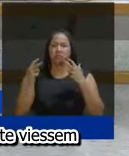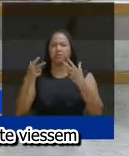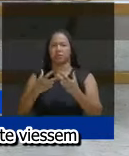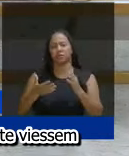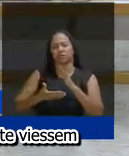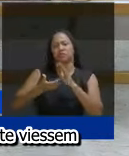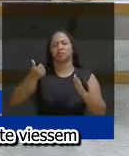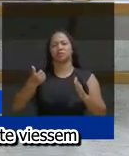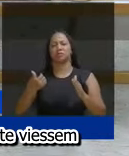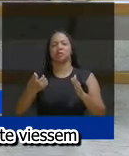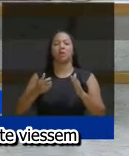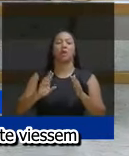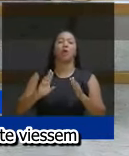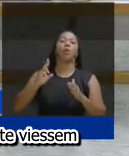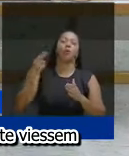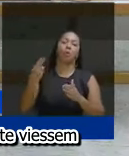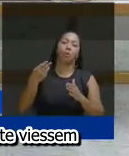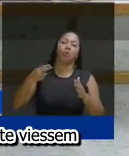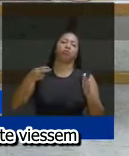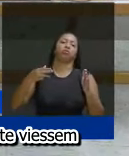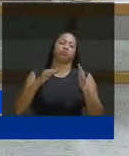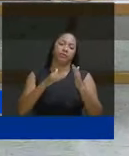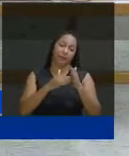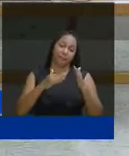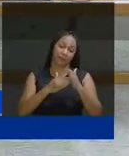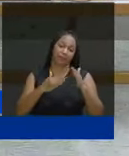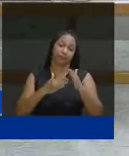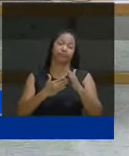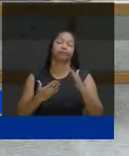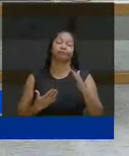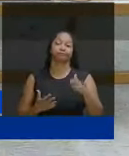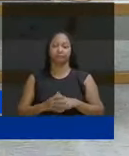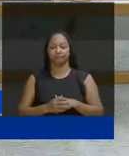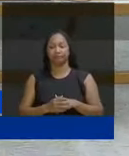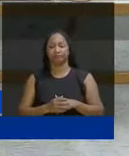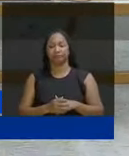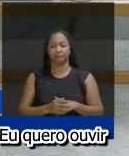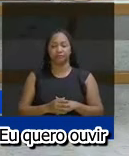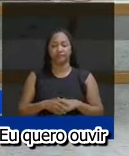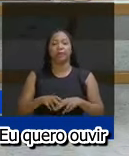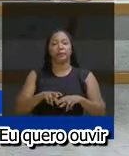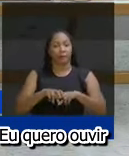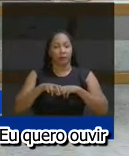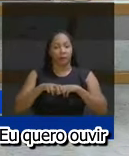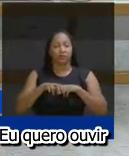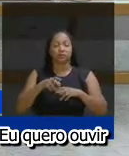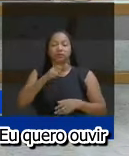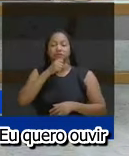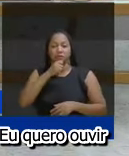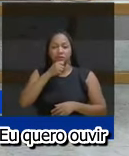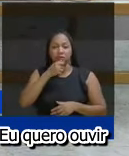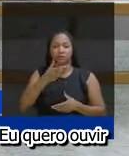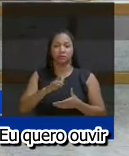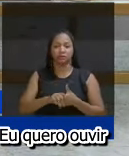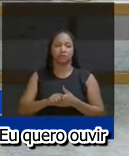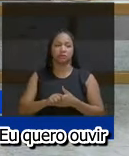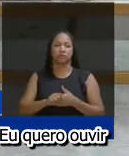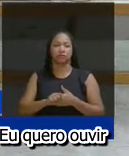ou impedimento a partir das informações que eventualmente viessem a ser prestadas pelo tribunal. Por isso que ainda não foi providenciado o